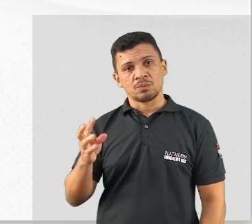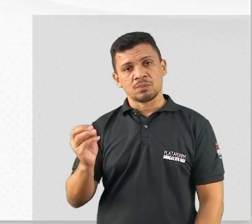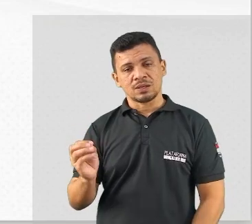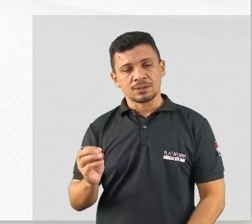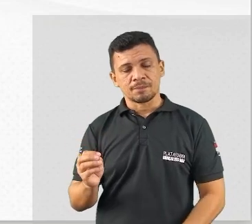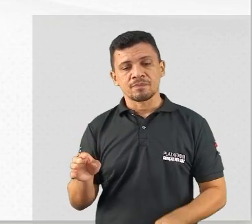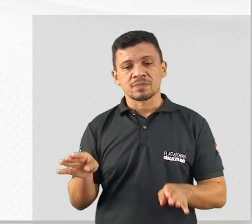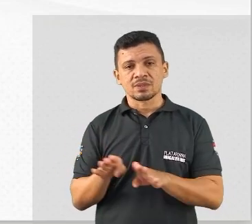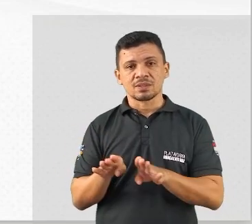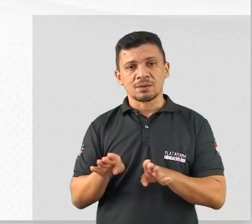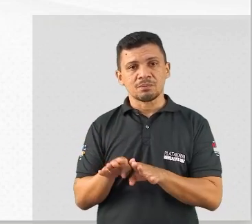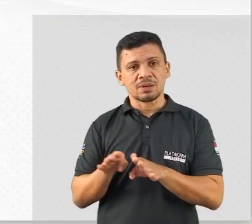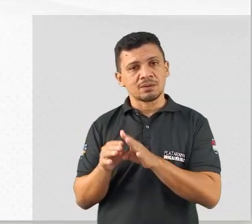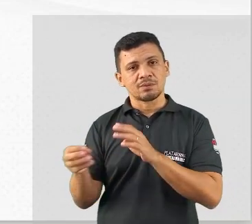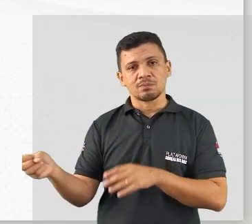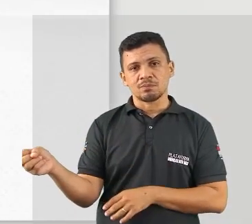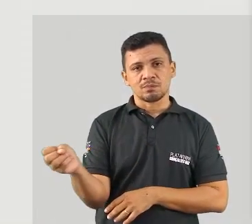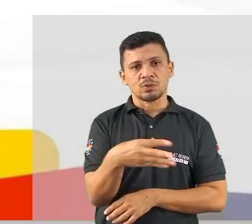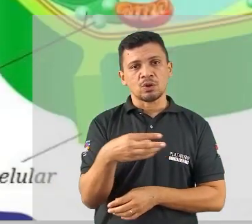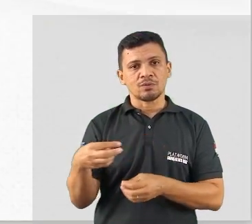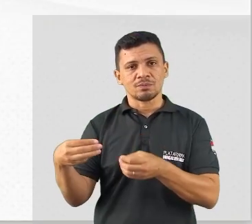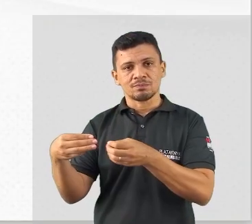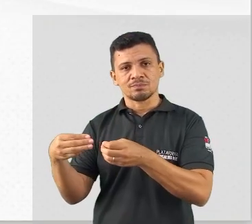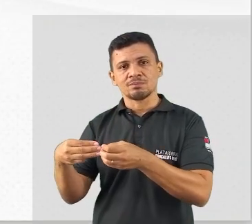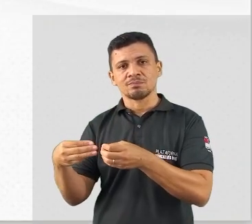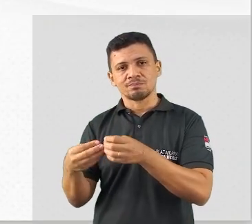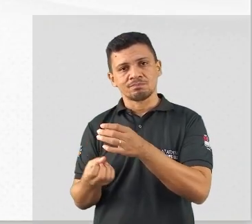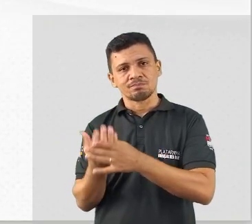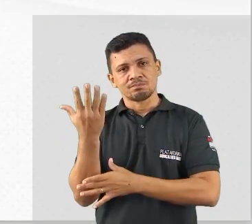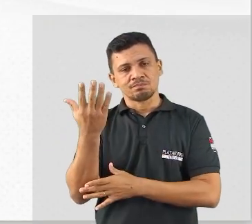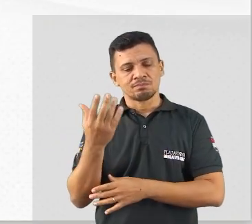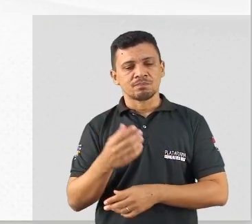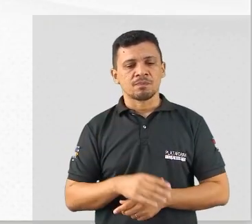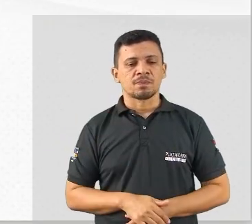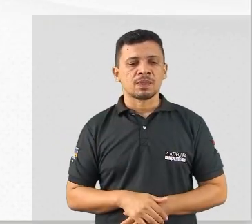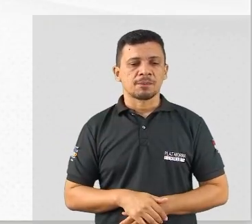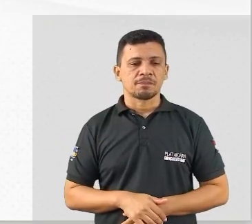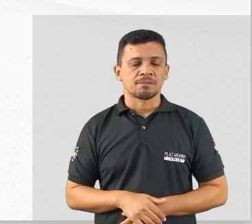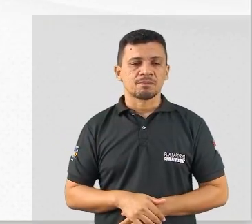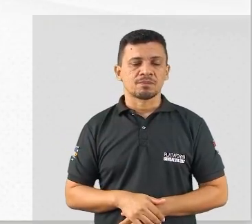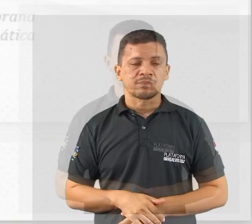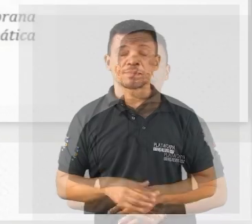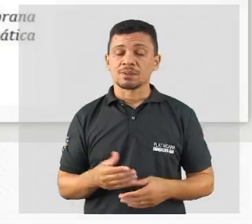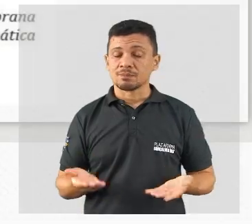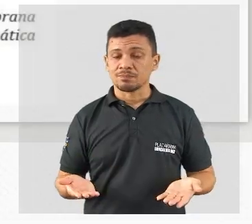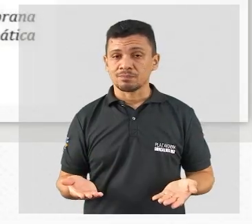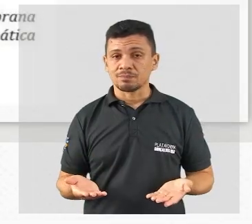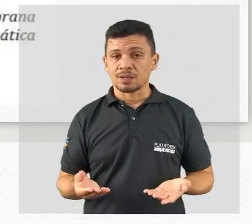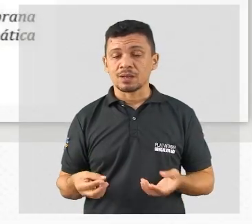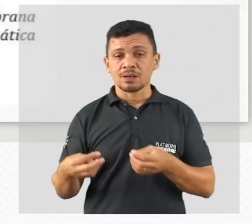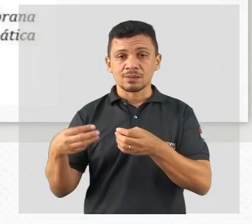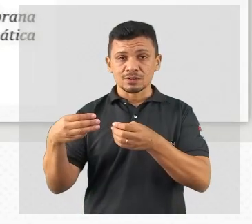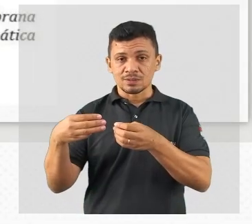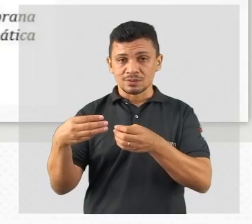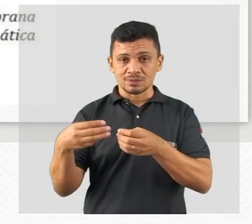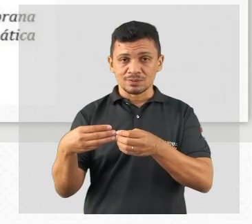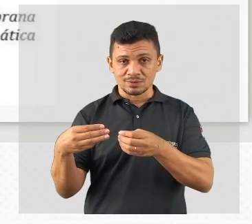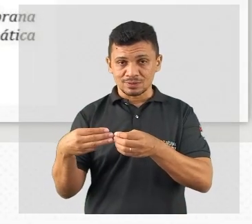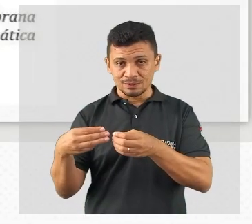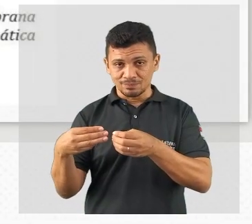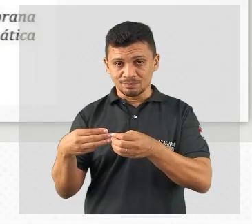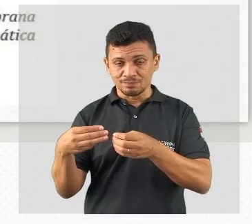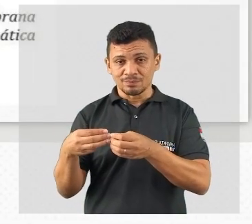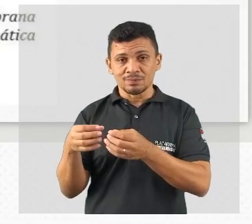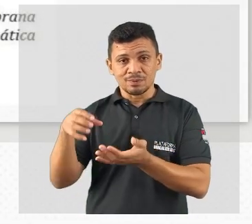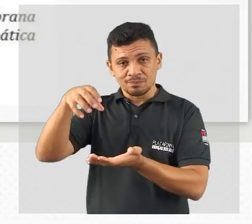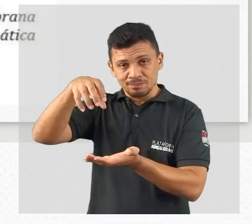na sua multiplicação celular. Então, pessoal, além dessas células, né, eucariôticas que a